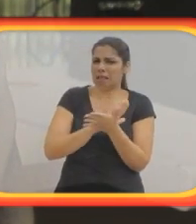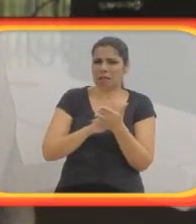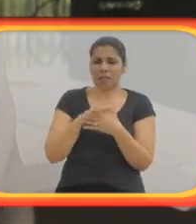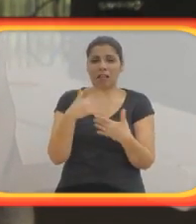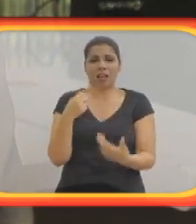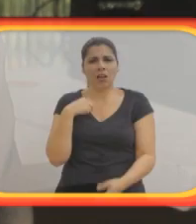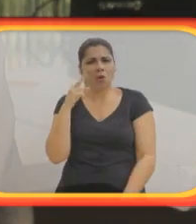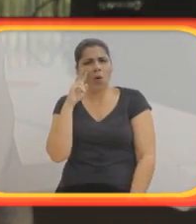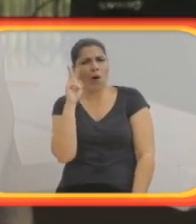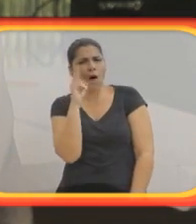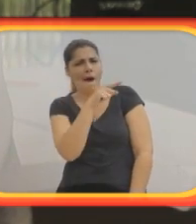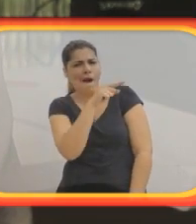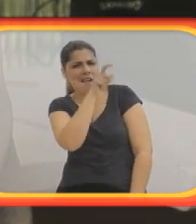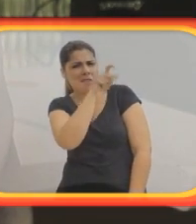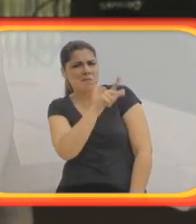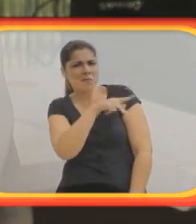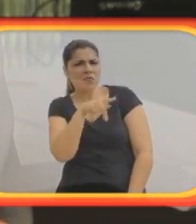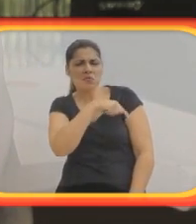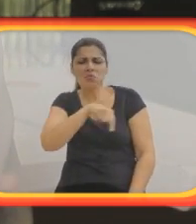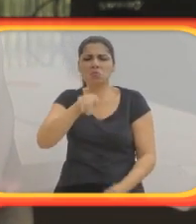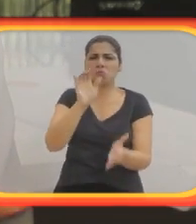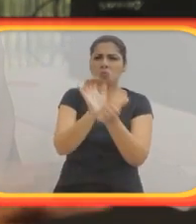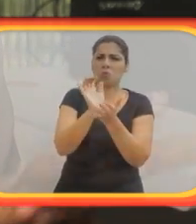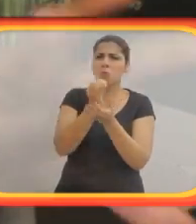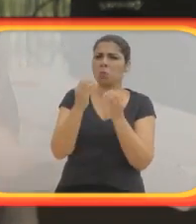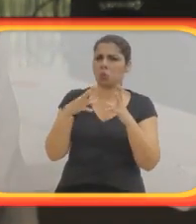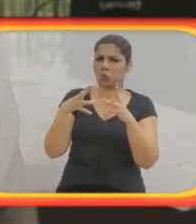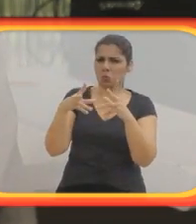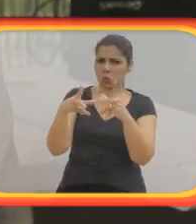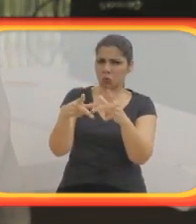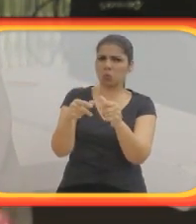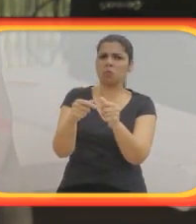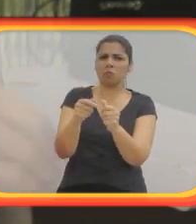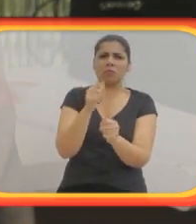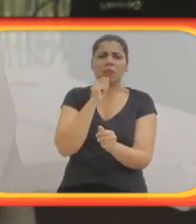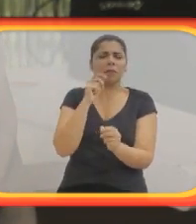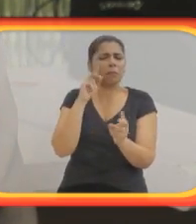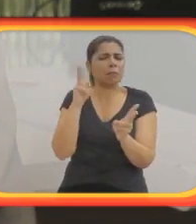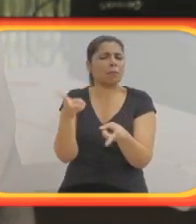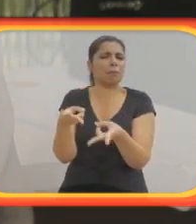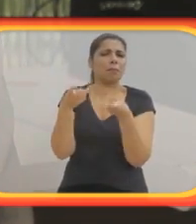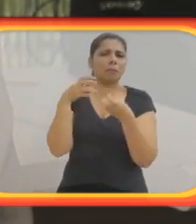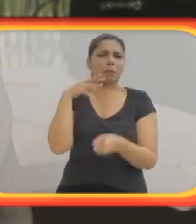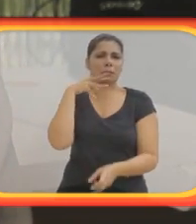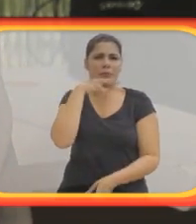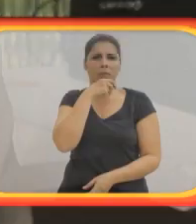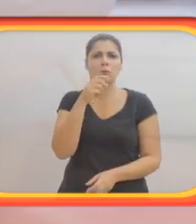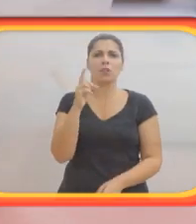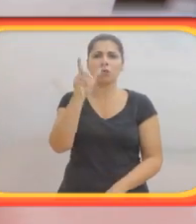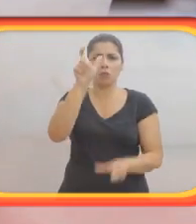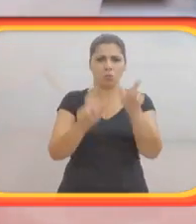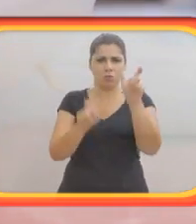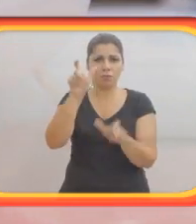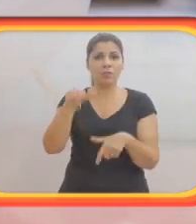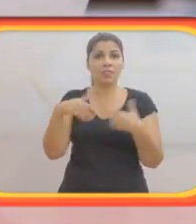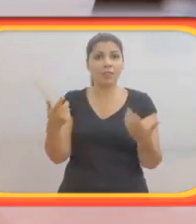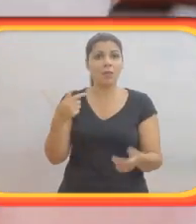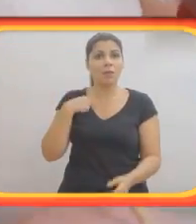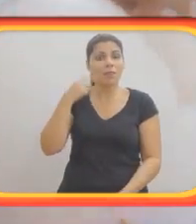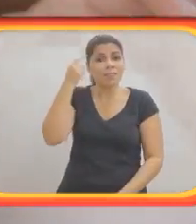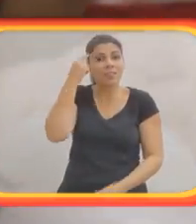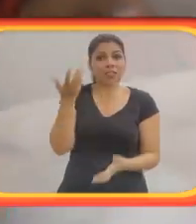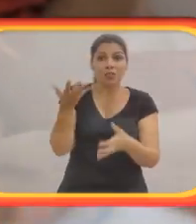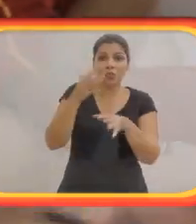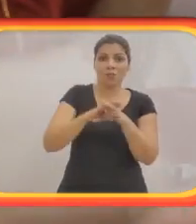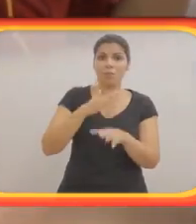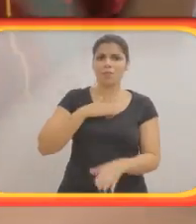aceitava muito, não entendia muito o olhar do professor para o grupo como um todo, sem perceber as individualidades. Então, a ideia de inclusão